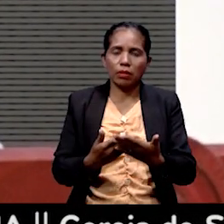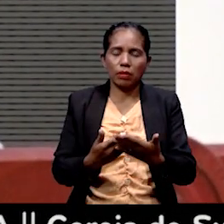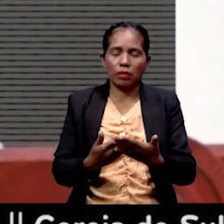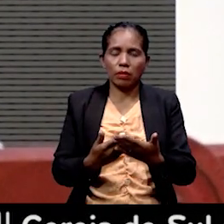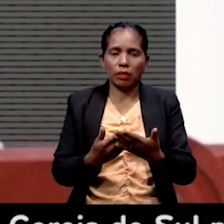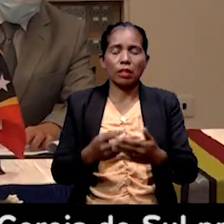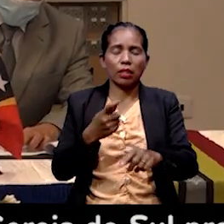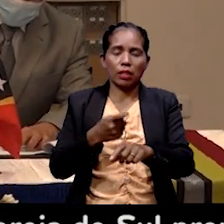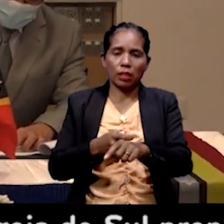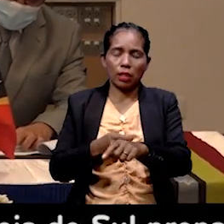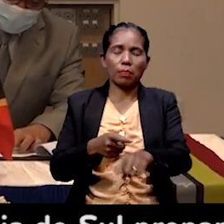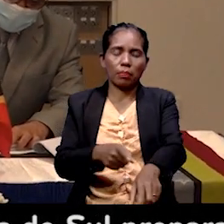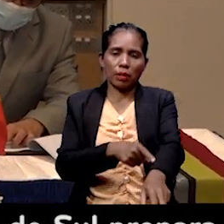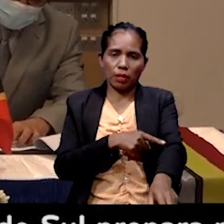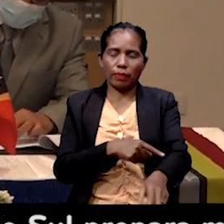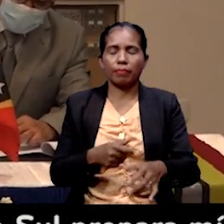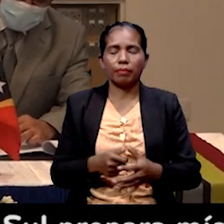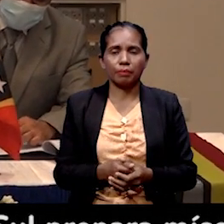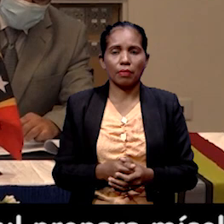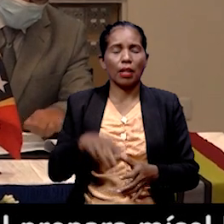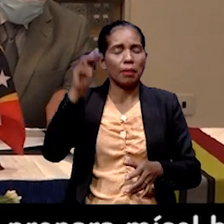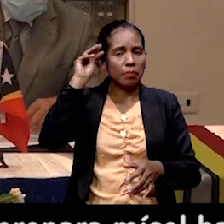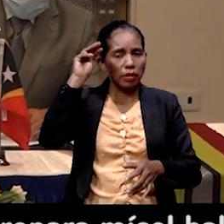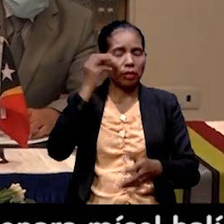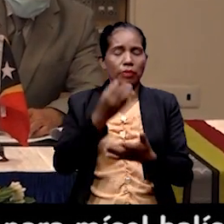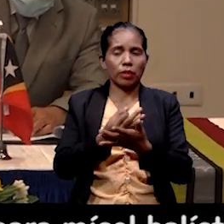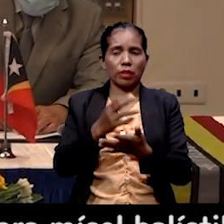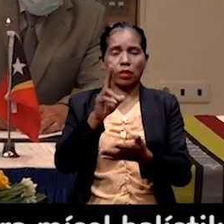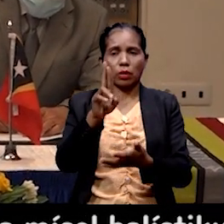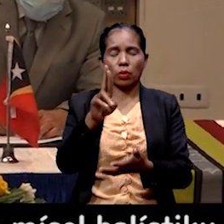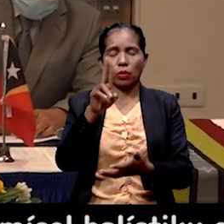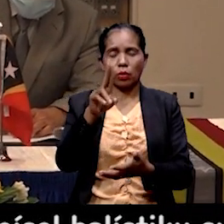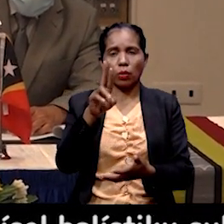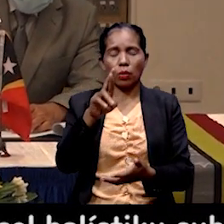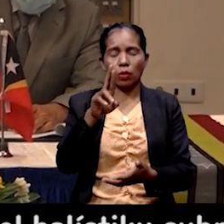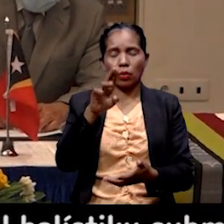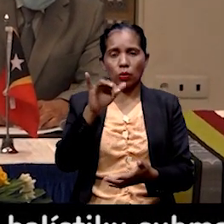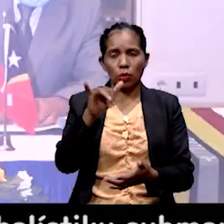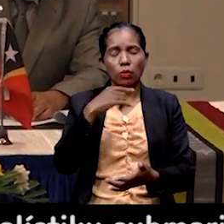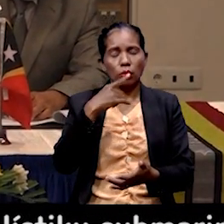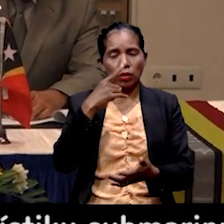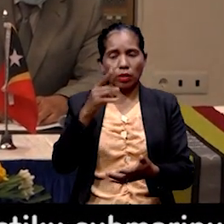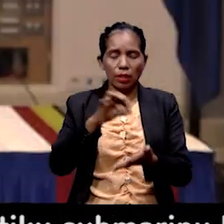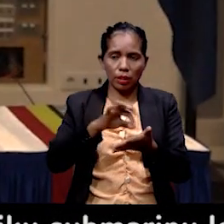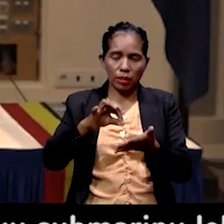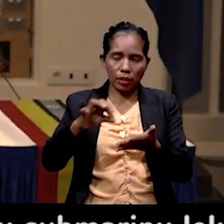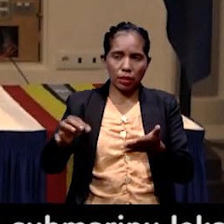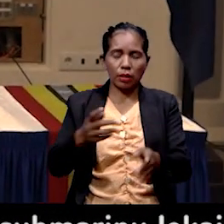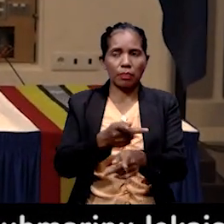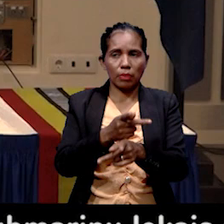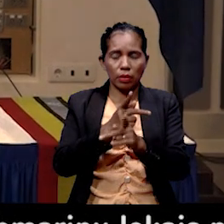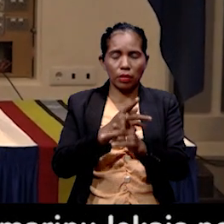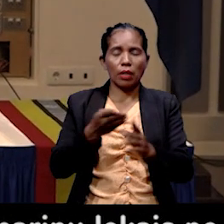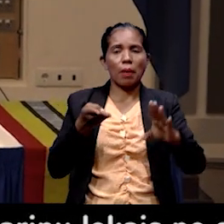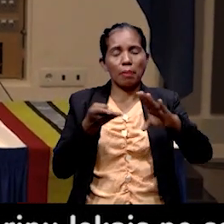longo prazo. Além da Neh, ministro de Finanças Rui Augusto Gomes representa o governo Timor-Leste assinamos acordo empréstimo ao Banco de